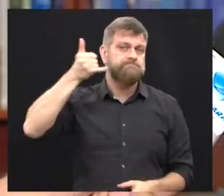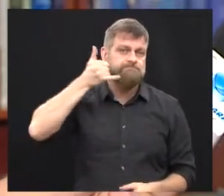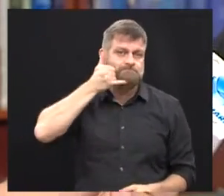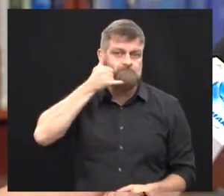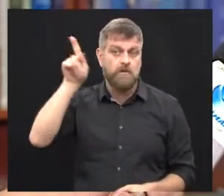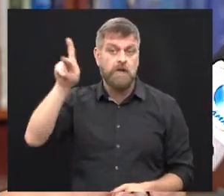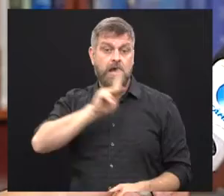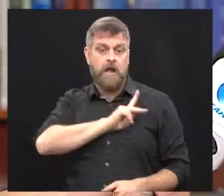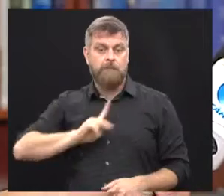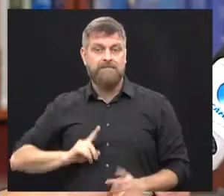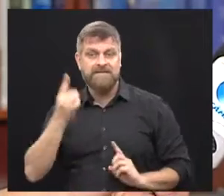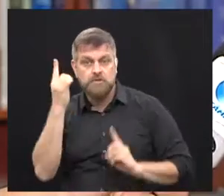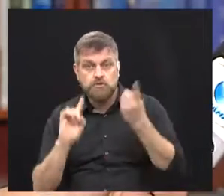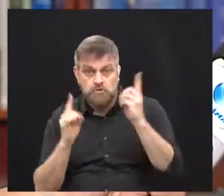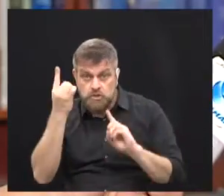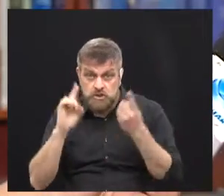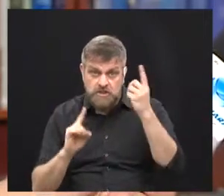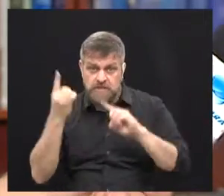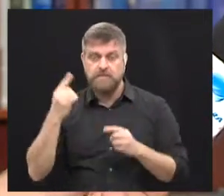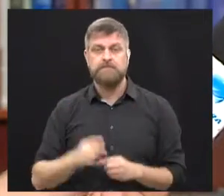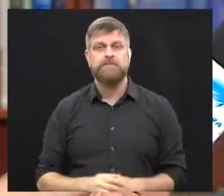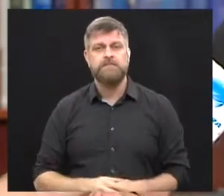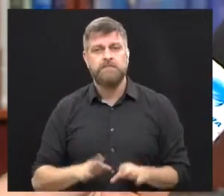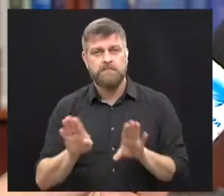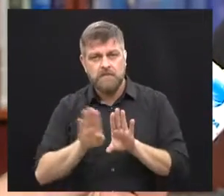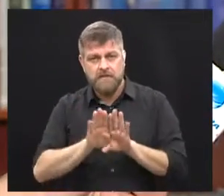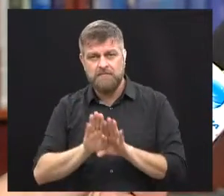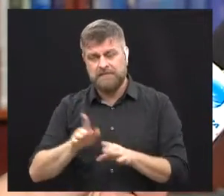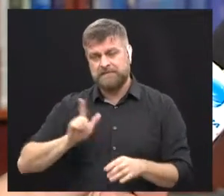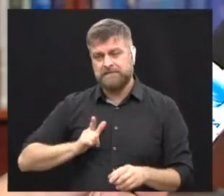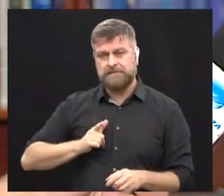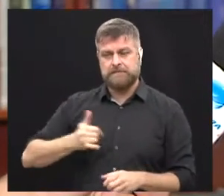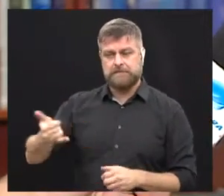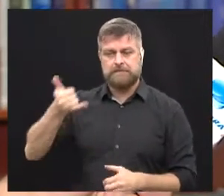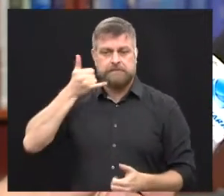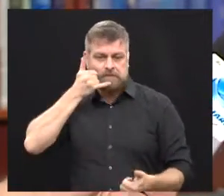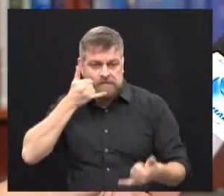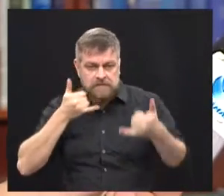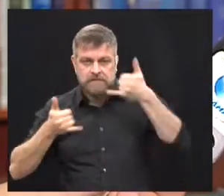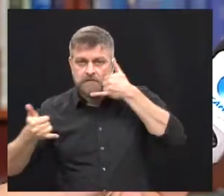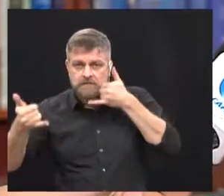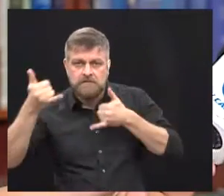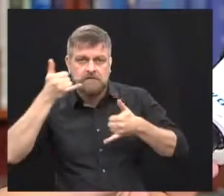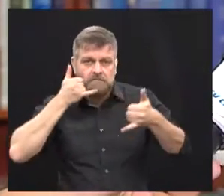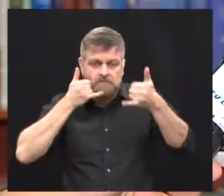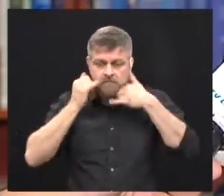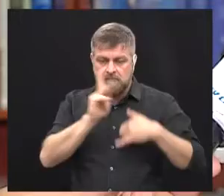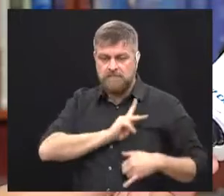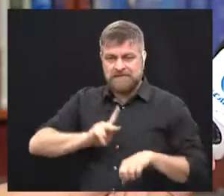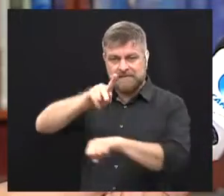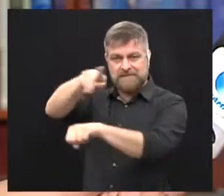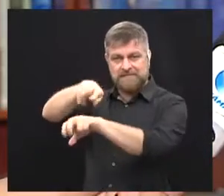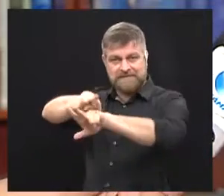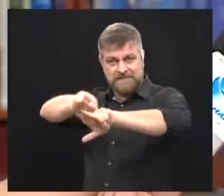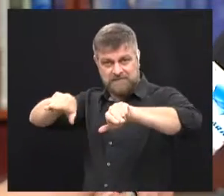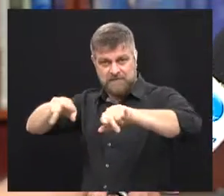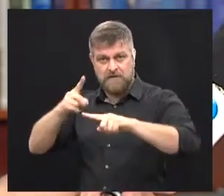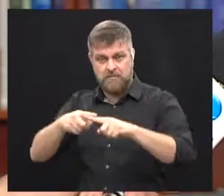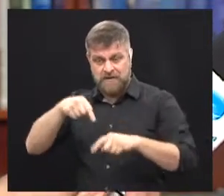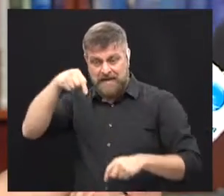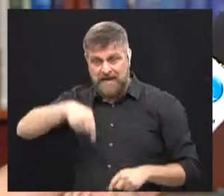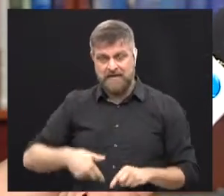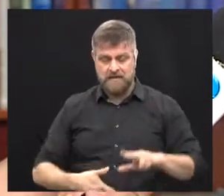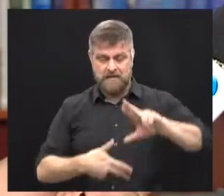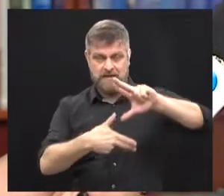presidente do Chile e outras ligações também, né, porque esses países aqui da América Latina